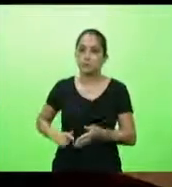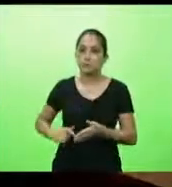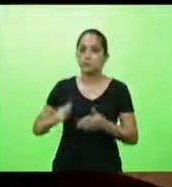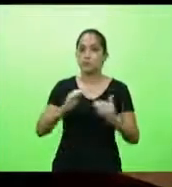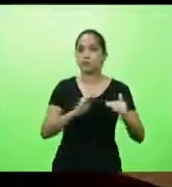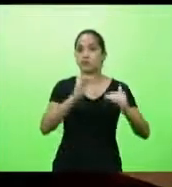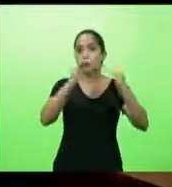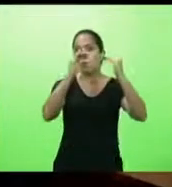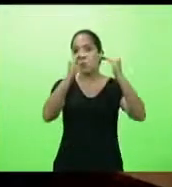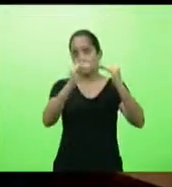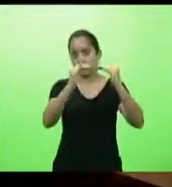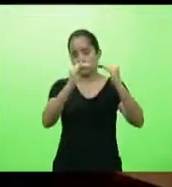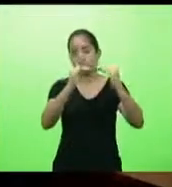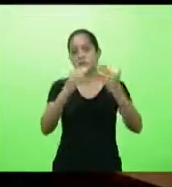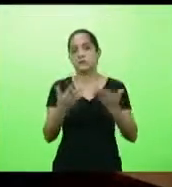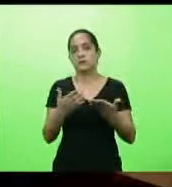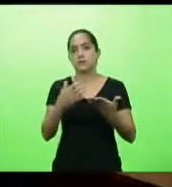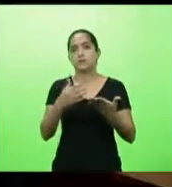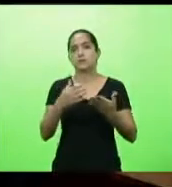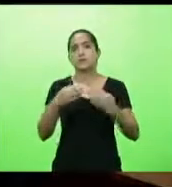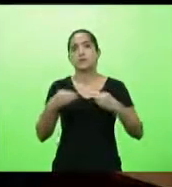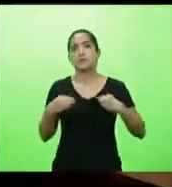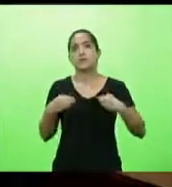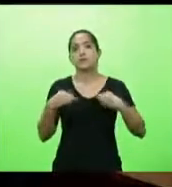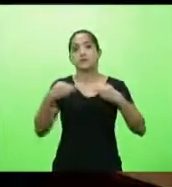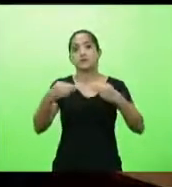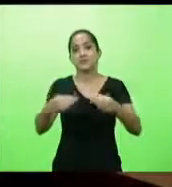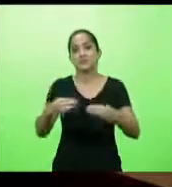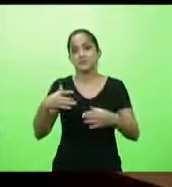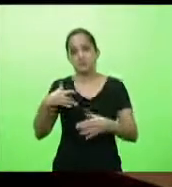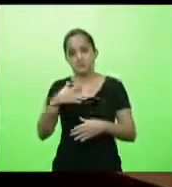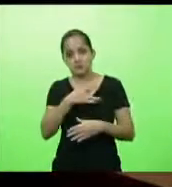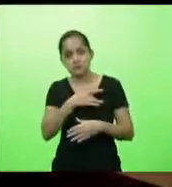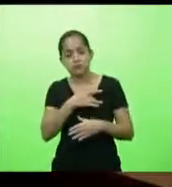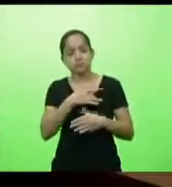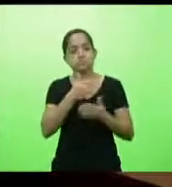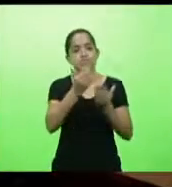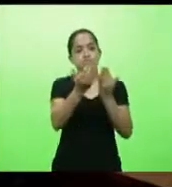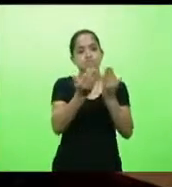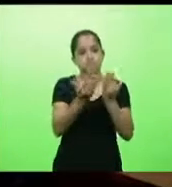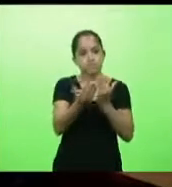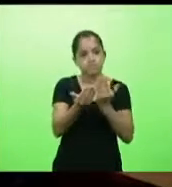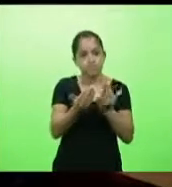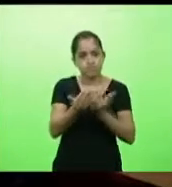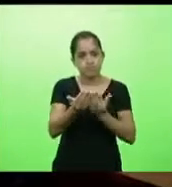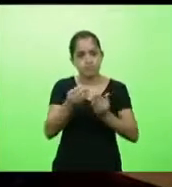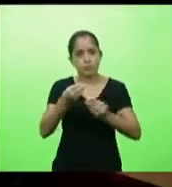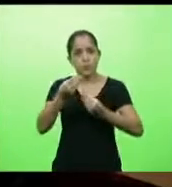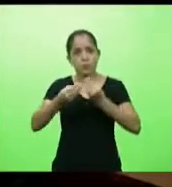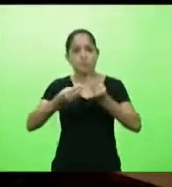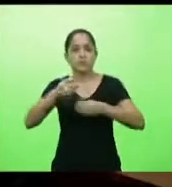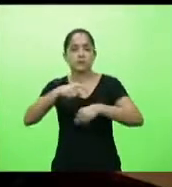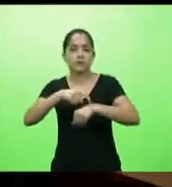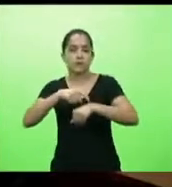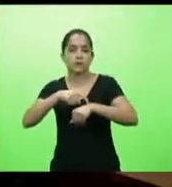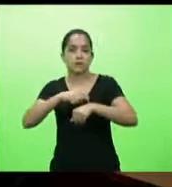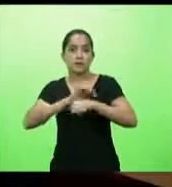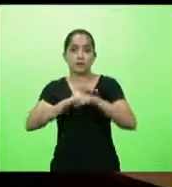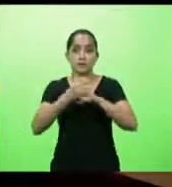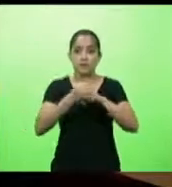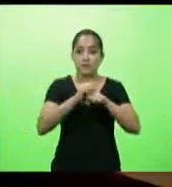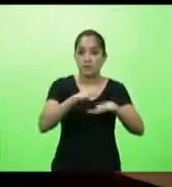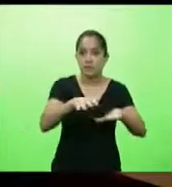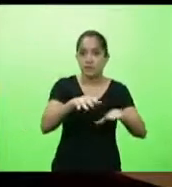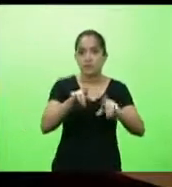autoridades também do Ministério da Saúde permitiu um debate, uma avaliação do quadro atual, tanto da pandemia quanto também